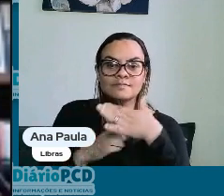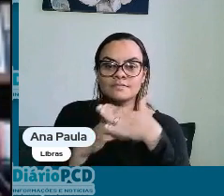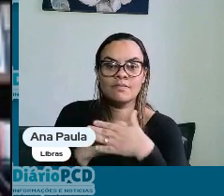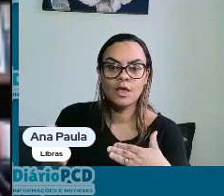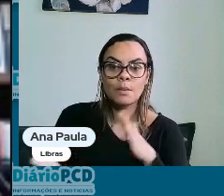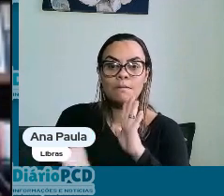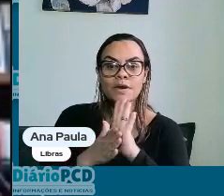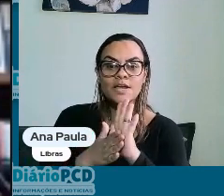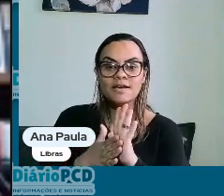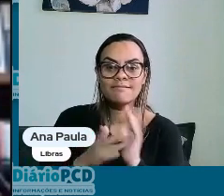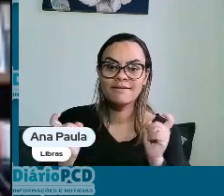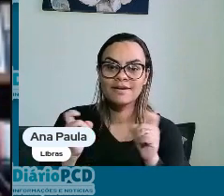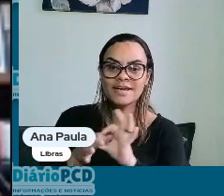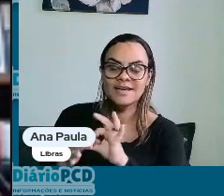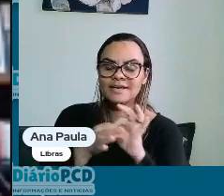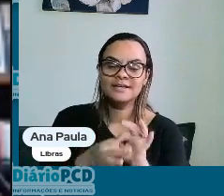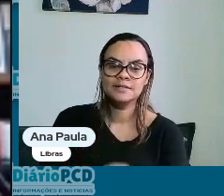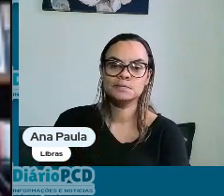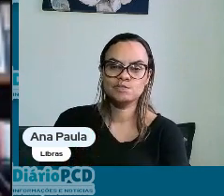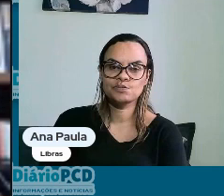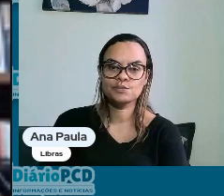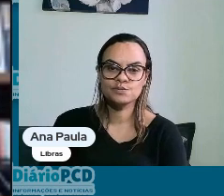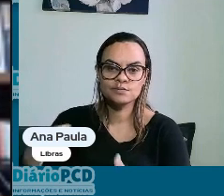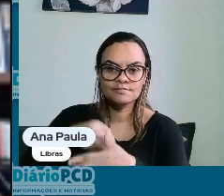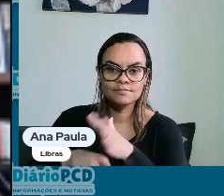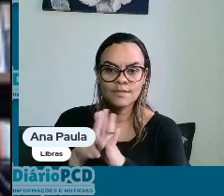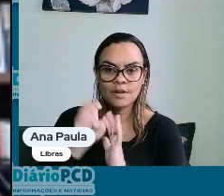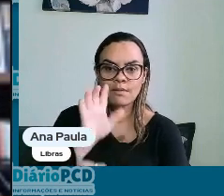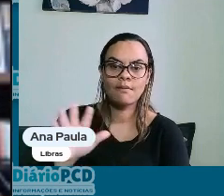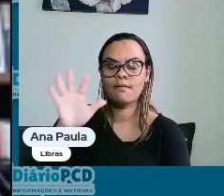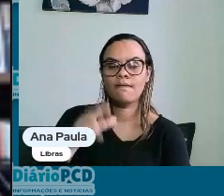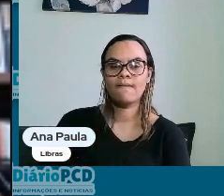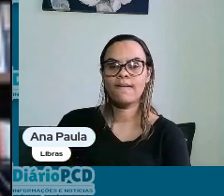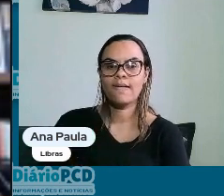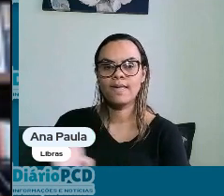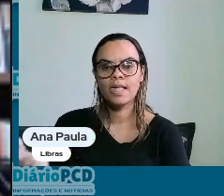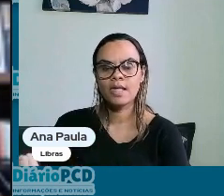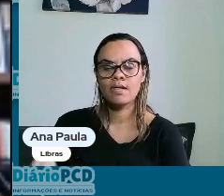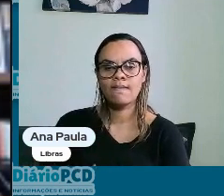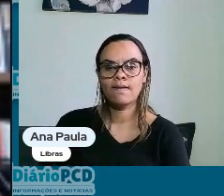pretender modificar aquele tributo dentro do próprio estado, ele vai receber